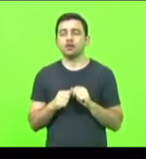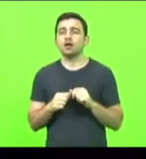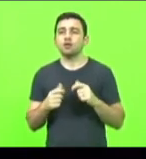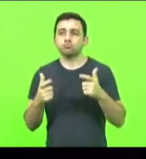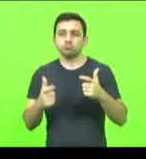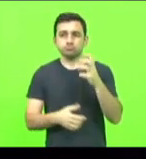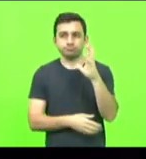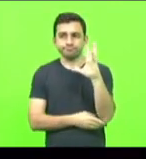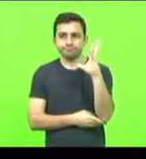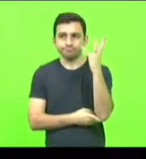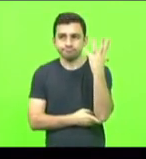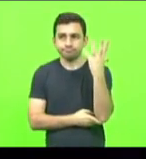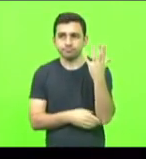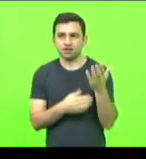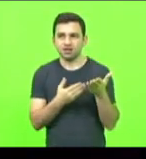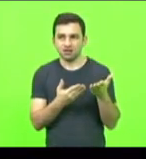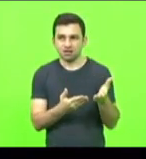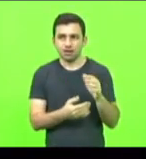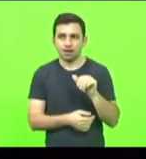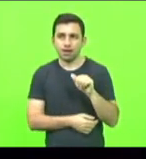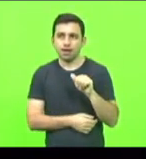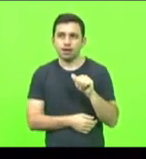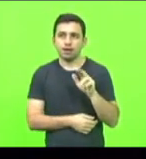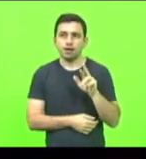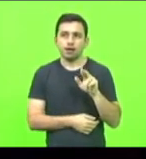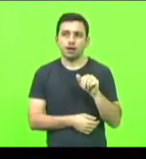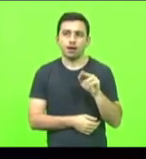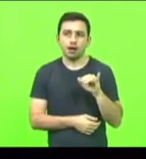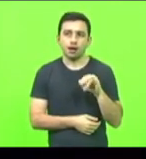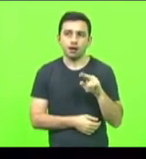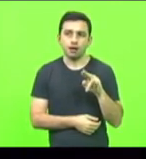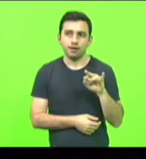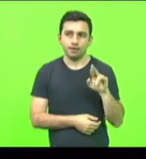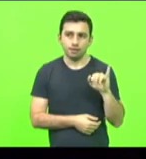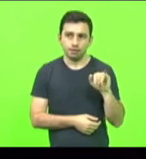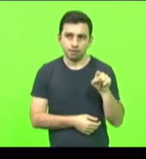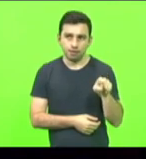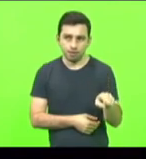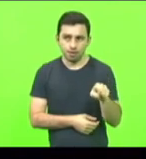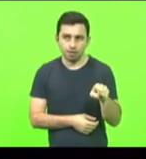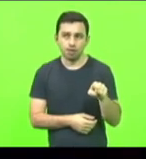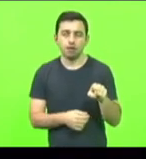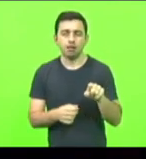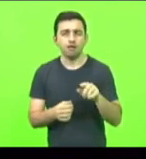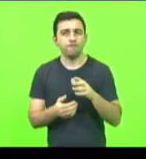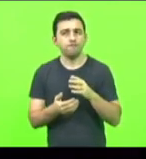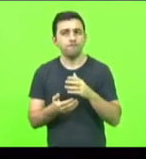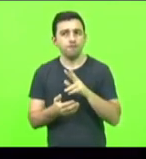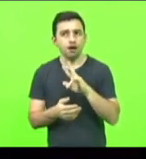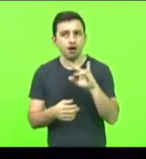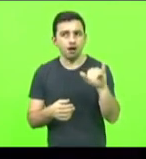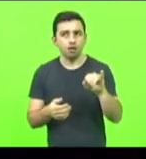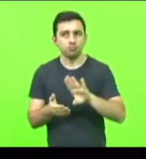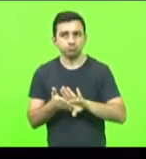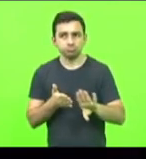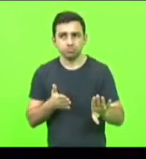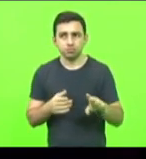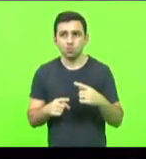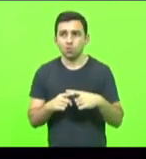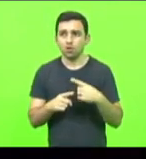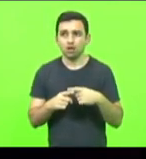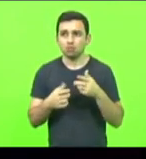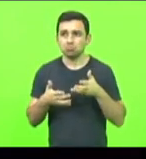uma espécie, sim, que caminha para a sua extinção, uma vez que não há mais natalidade da